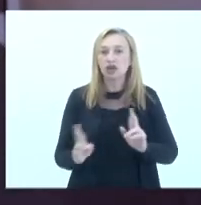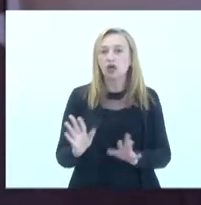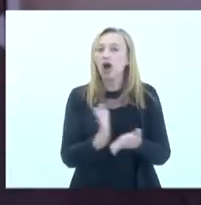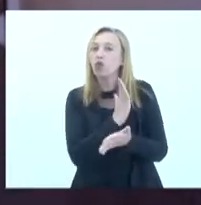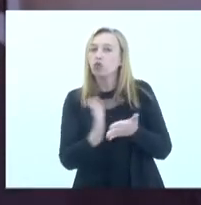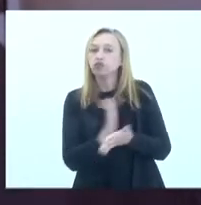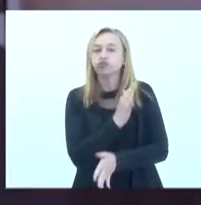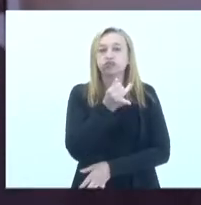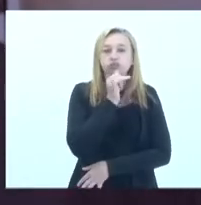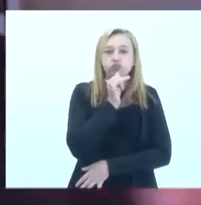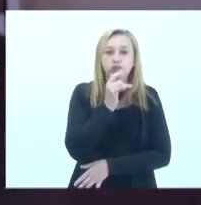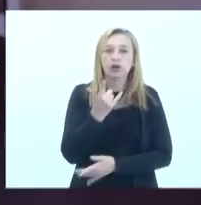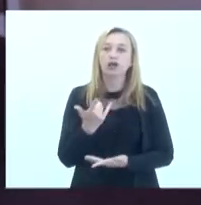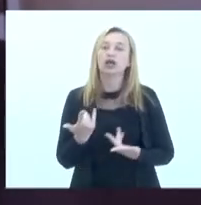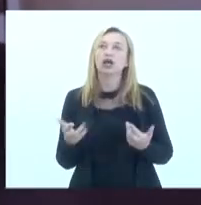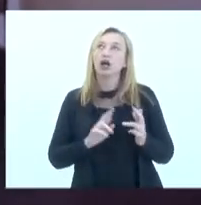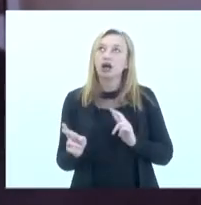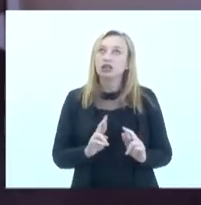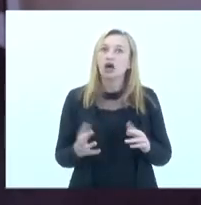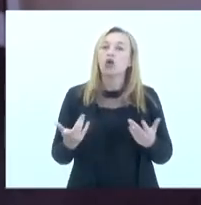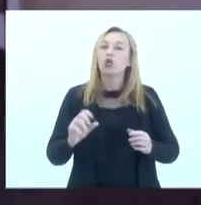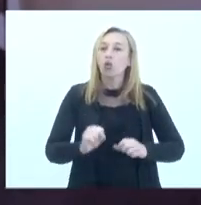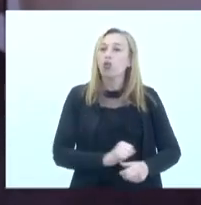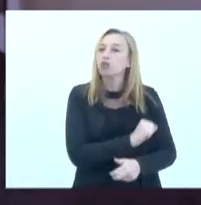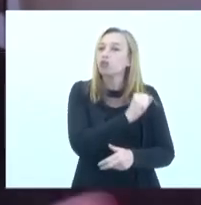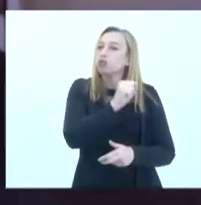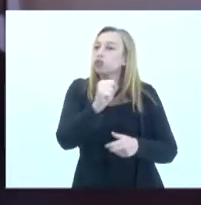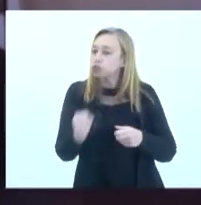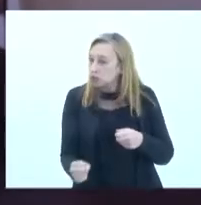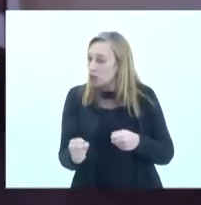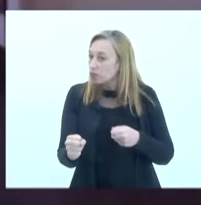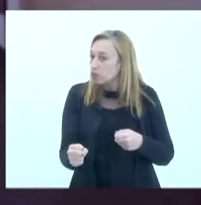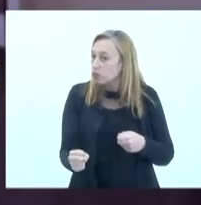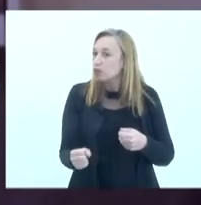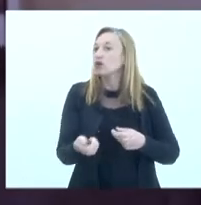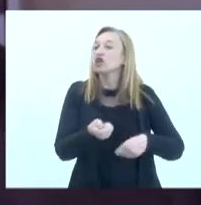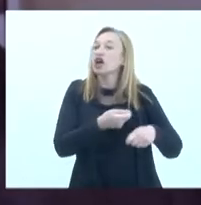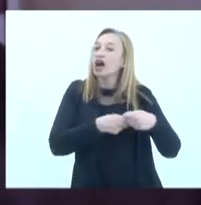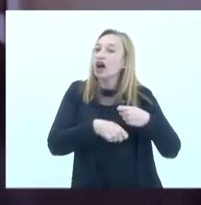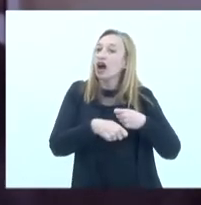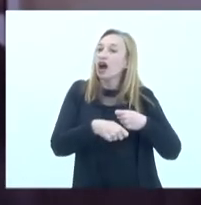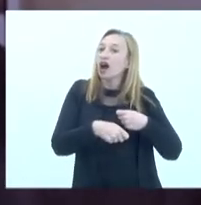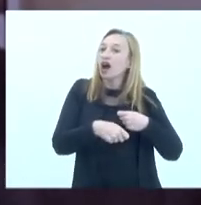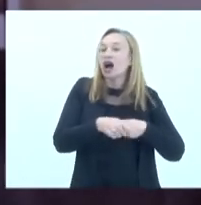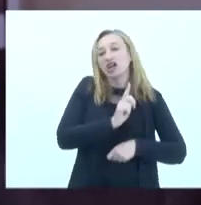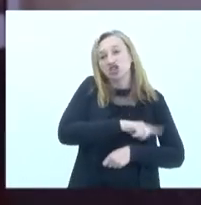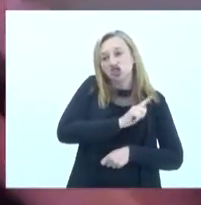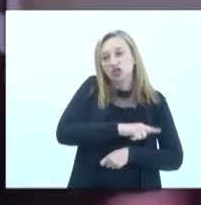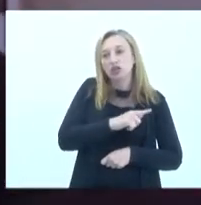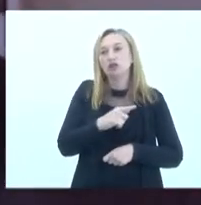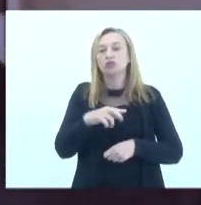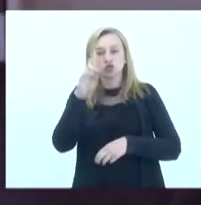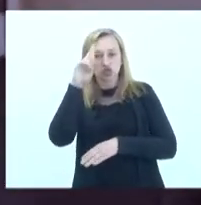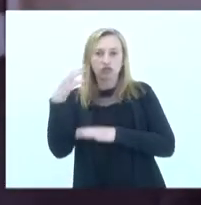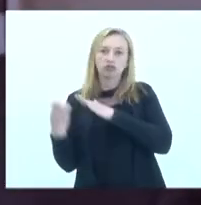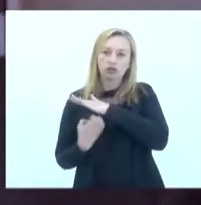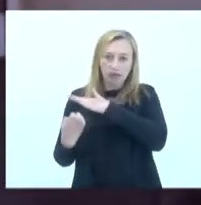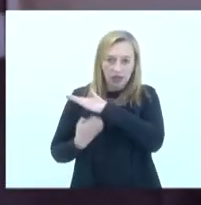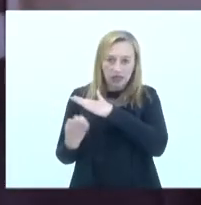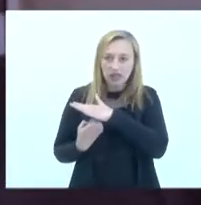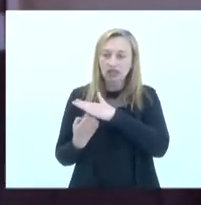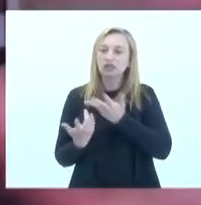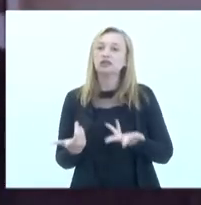exemplos da relação com o poder público, a gestão pública, com o empresariado, com as